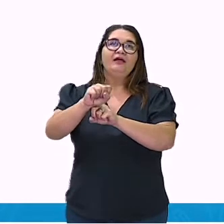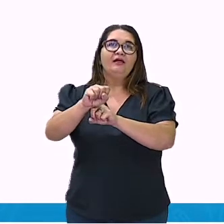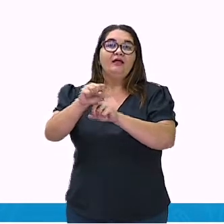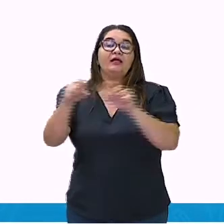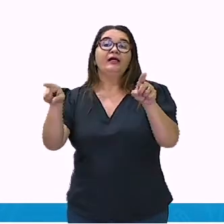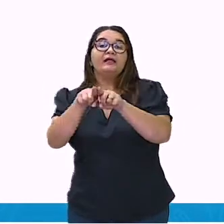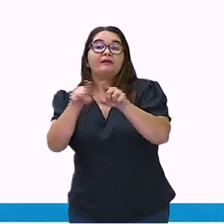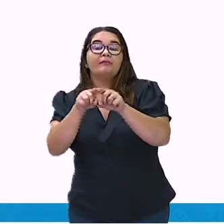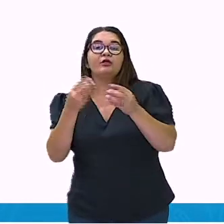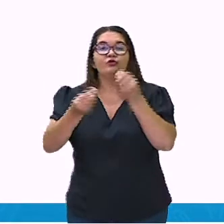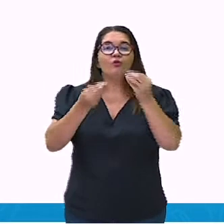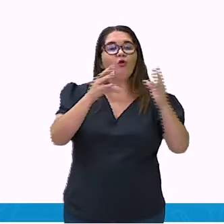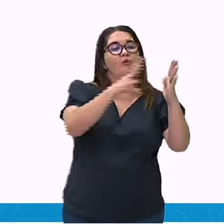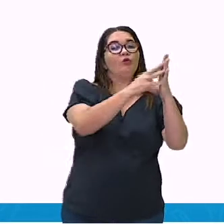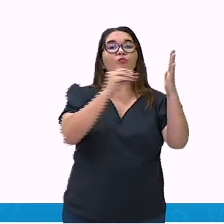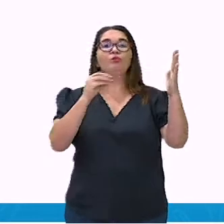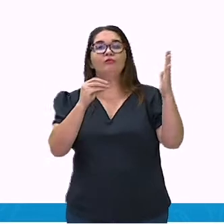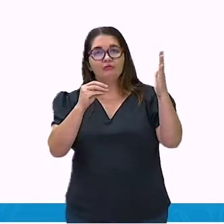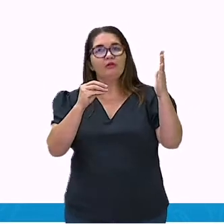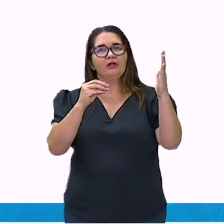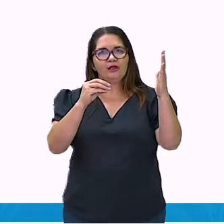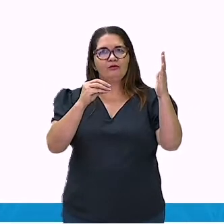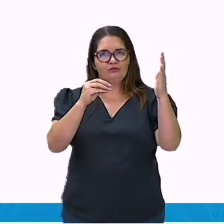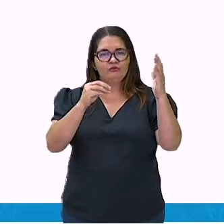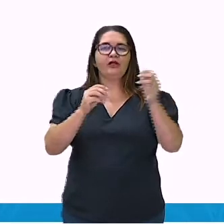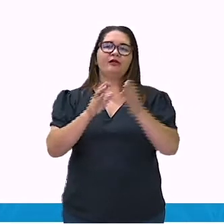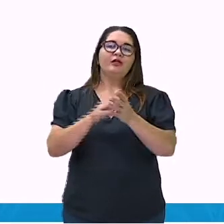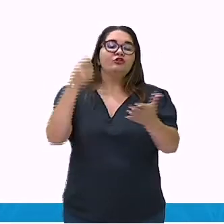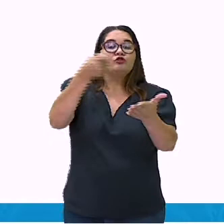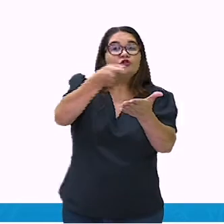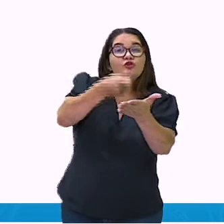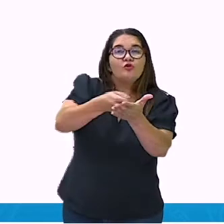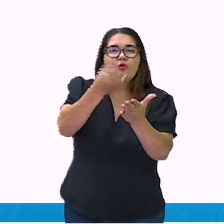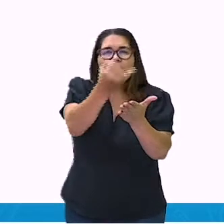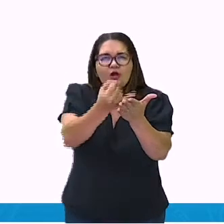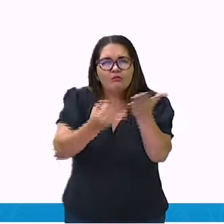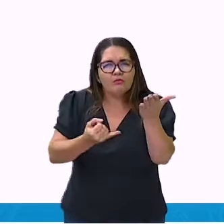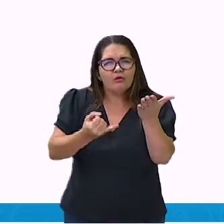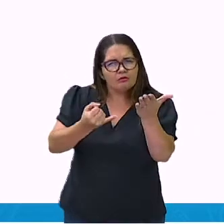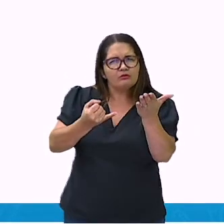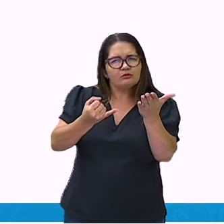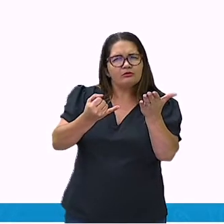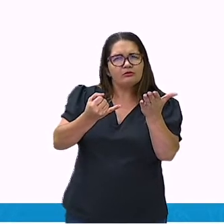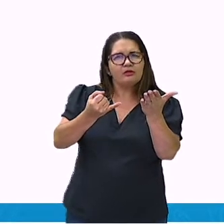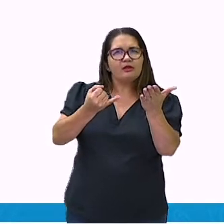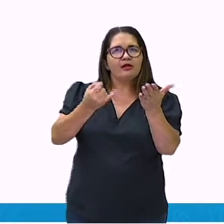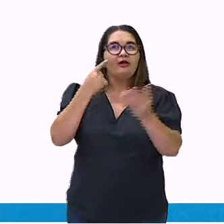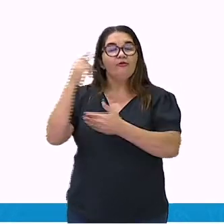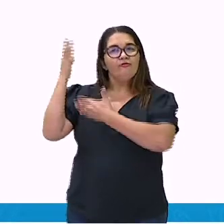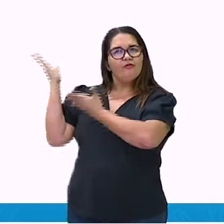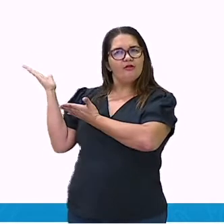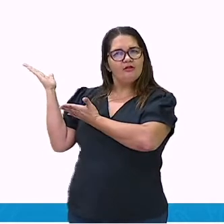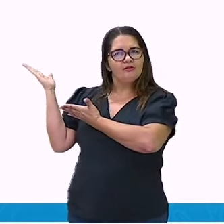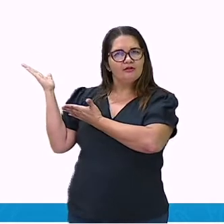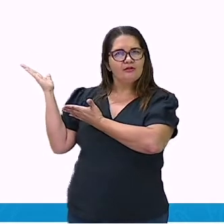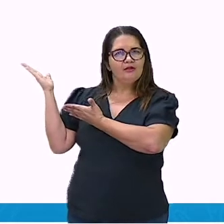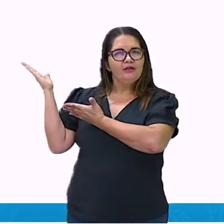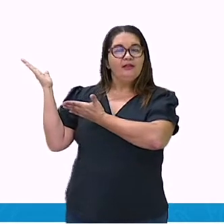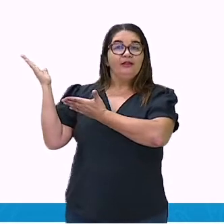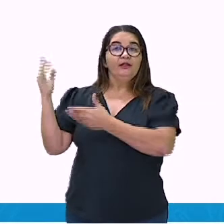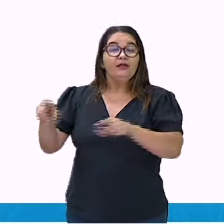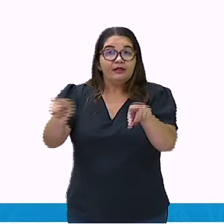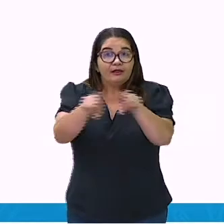cidades dominadas. A mita era um dos impostos cobrados.